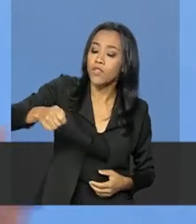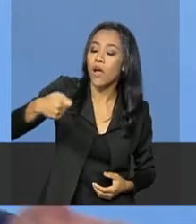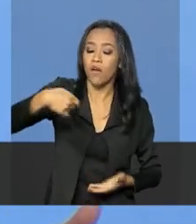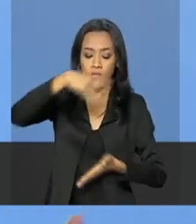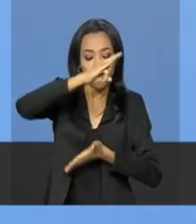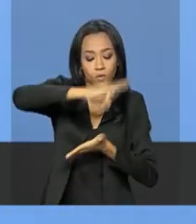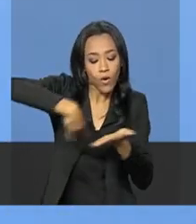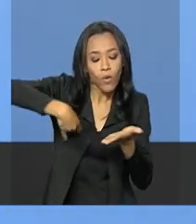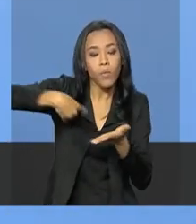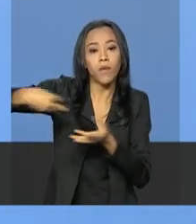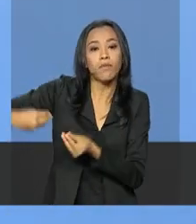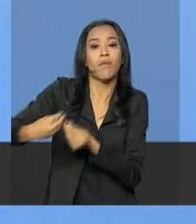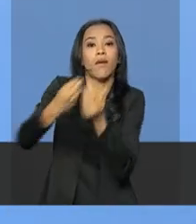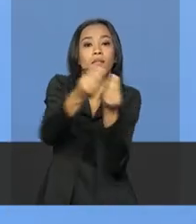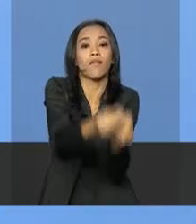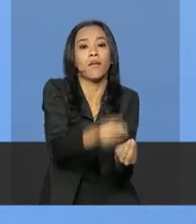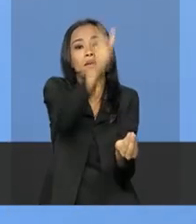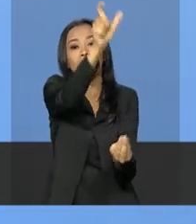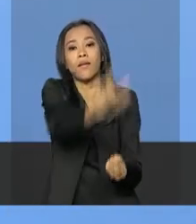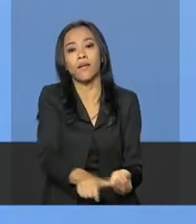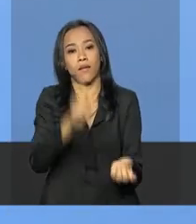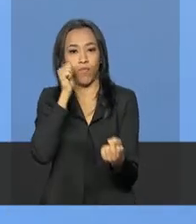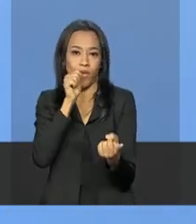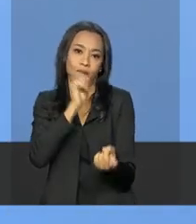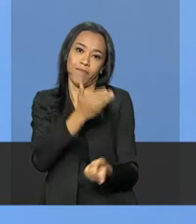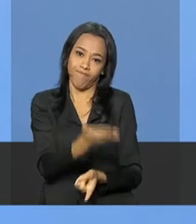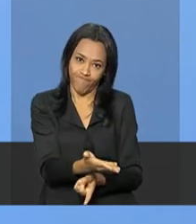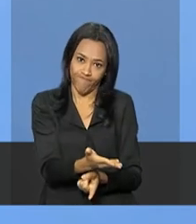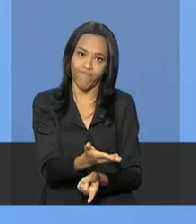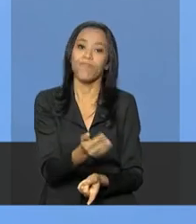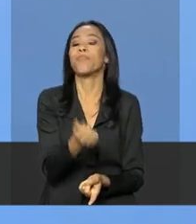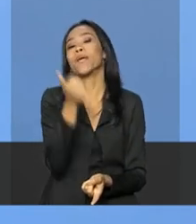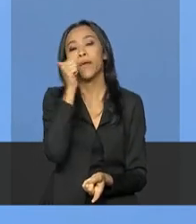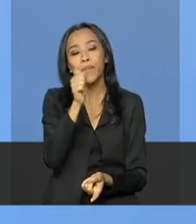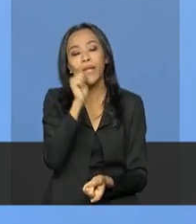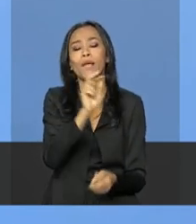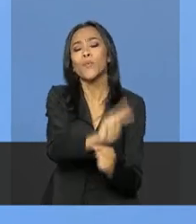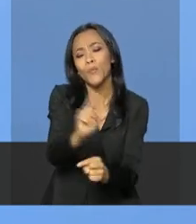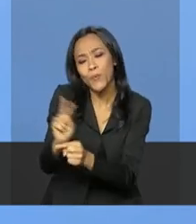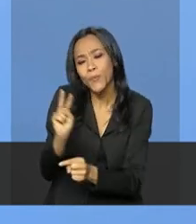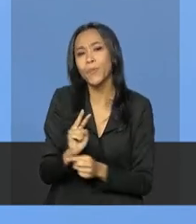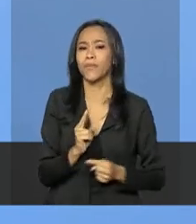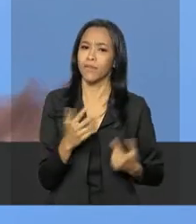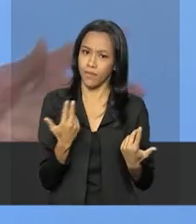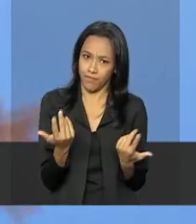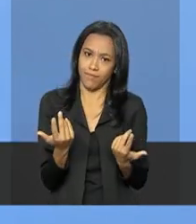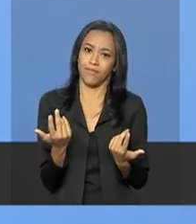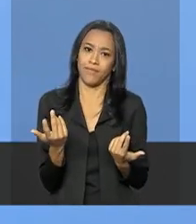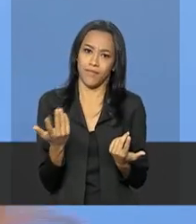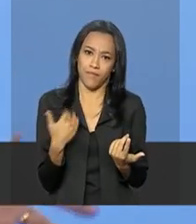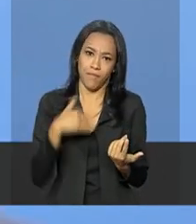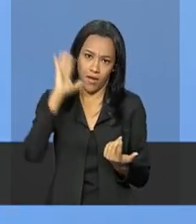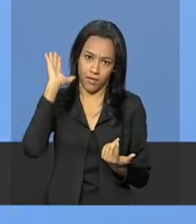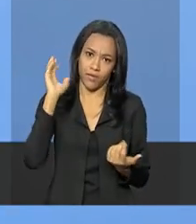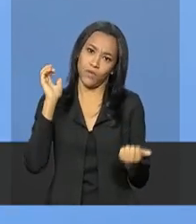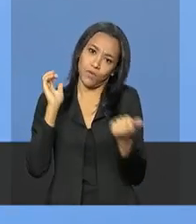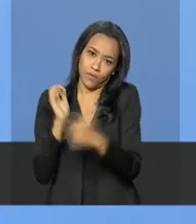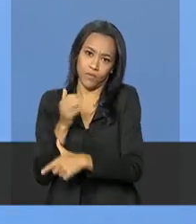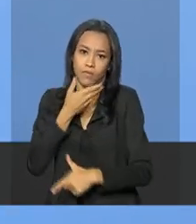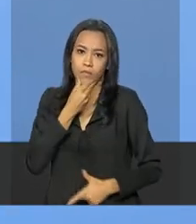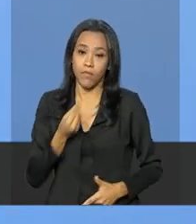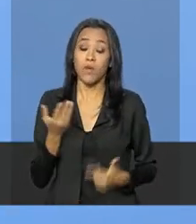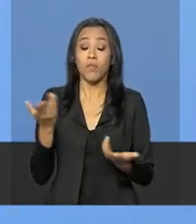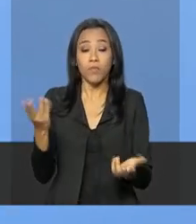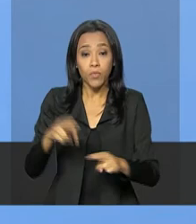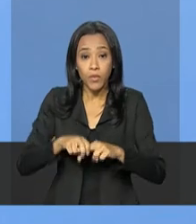entregue à mulher porque é mulher na verdade preserva mais essas coisas né e por isso o prefeito ok